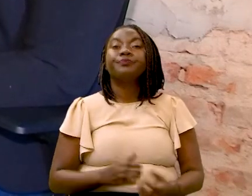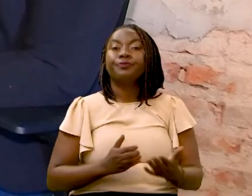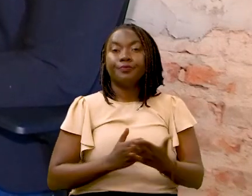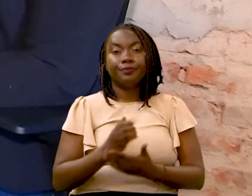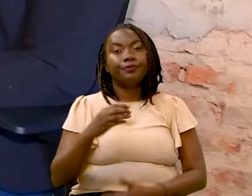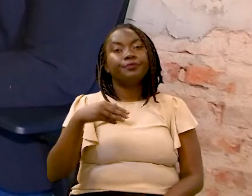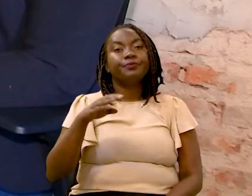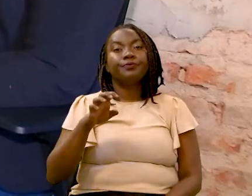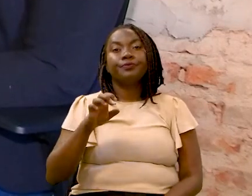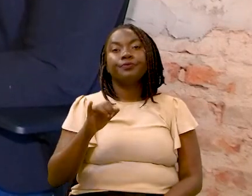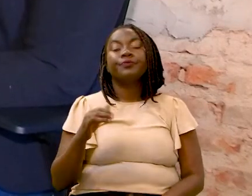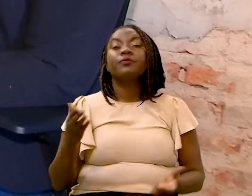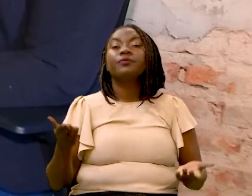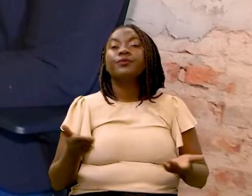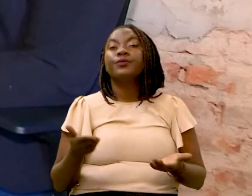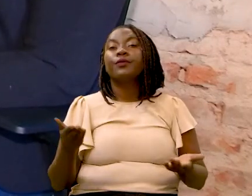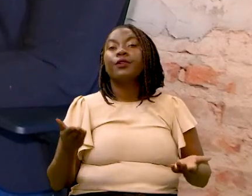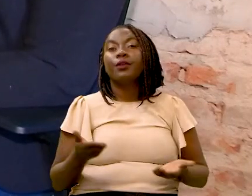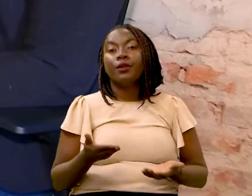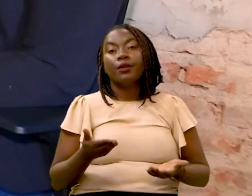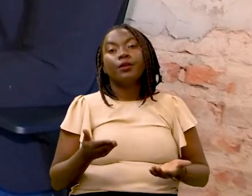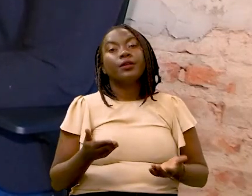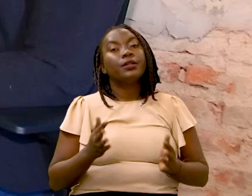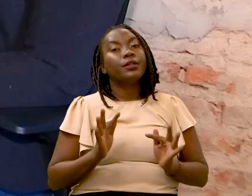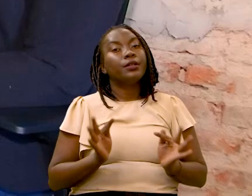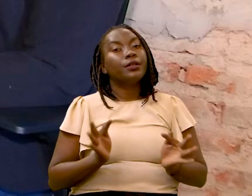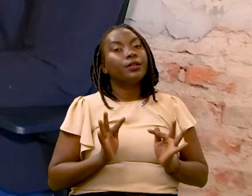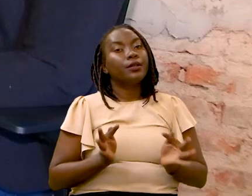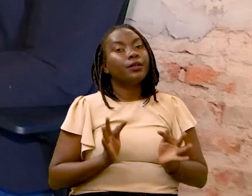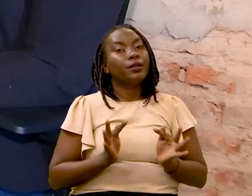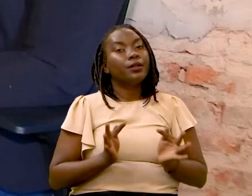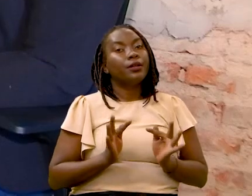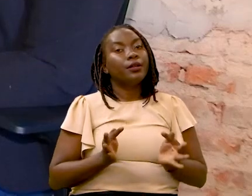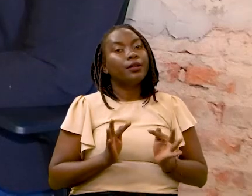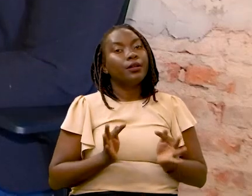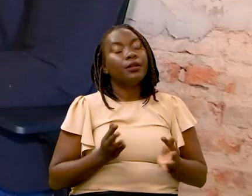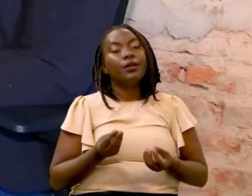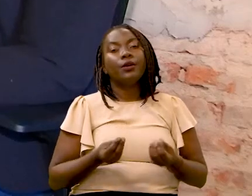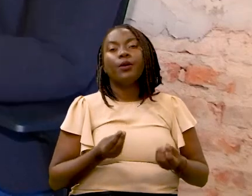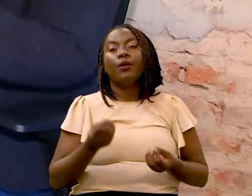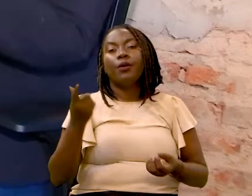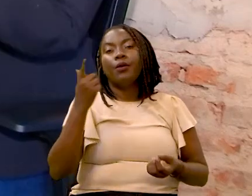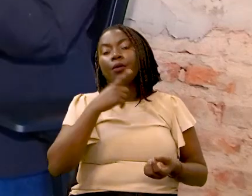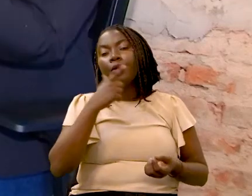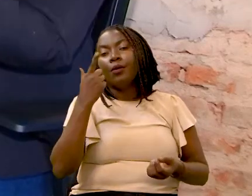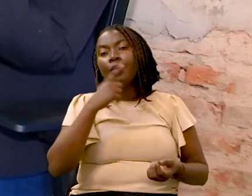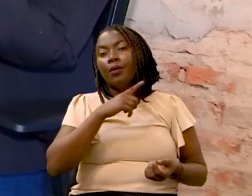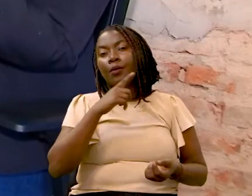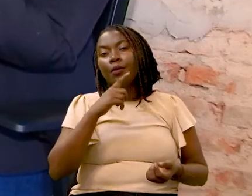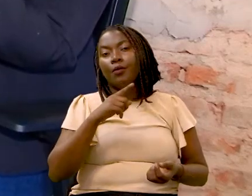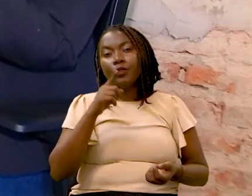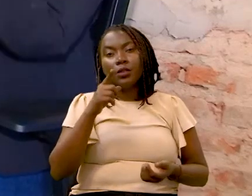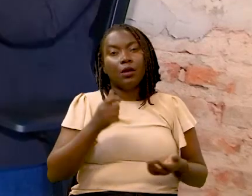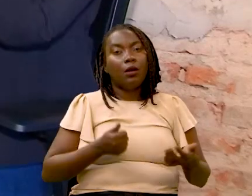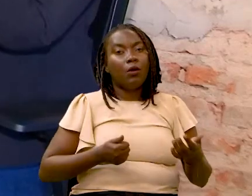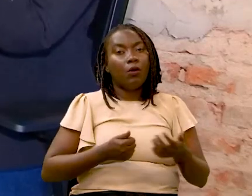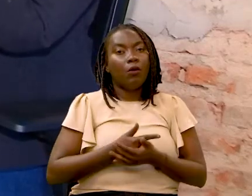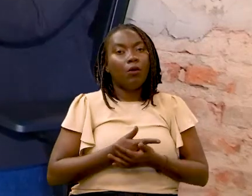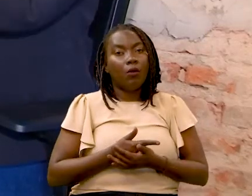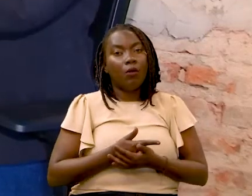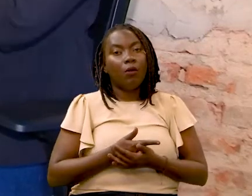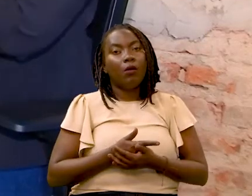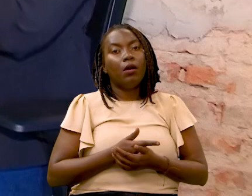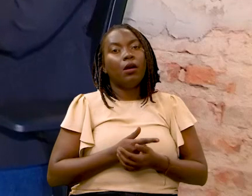MEI? Eu comecei como MEI. E hoje? Hoje é o Simples. Simples. Mas como que funciona isso?